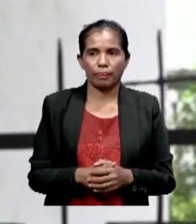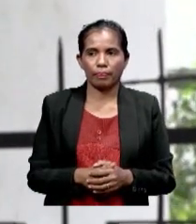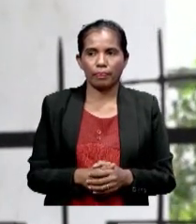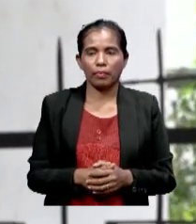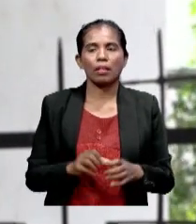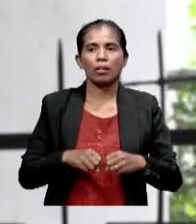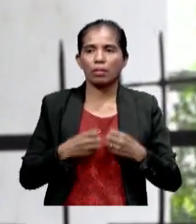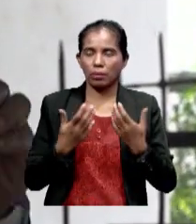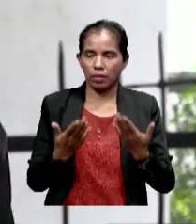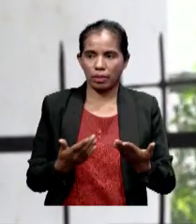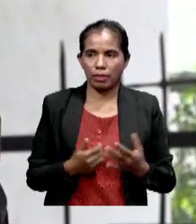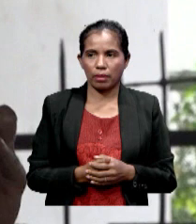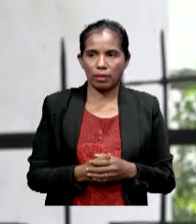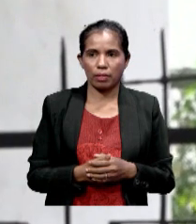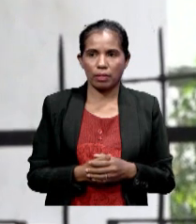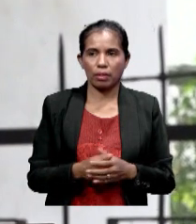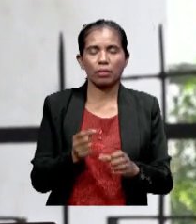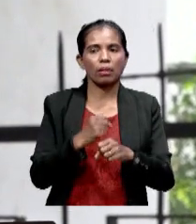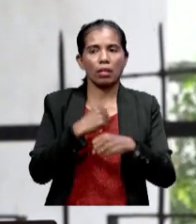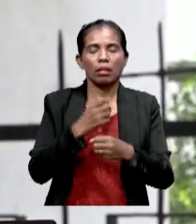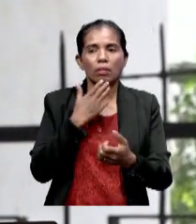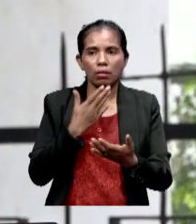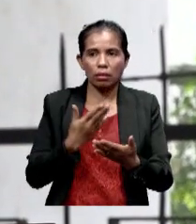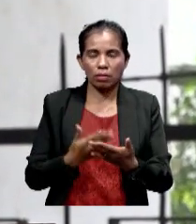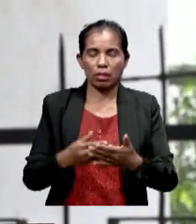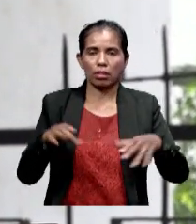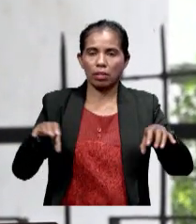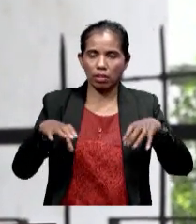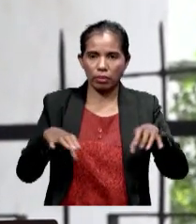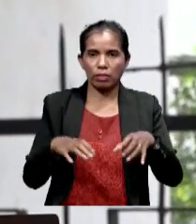o insa a tu halodia gritar serviço